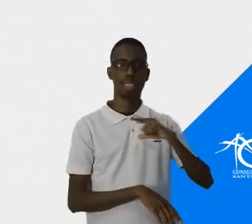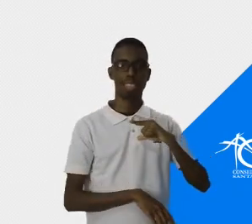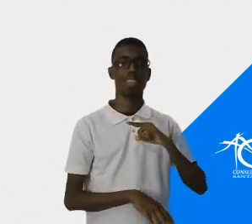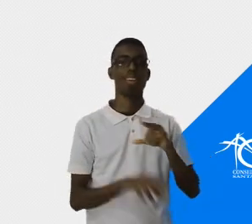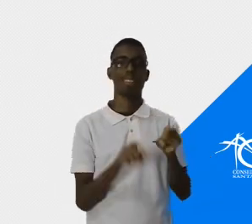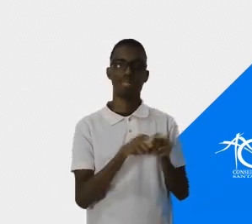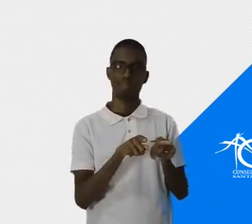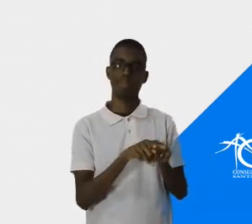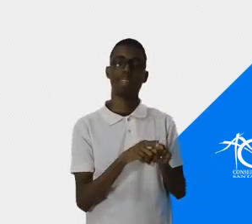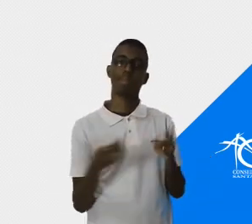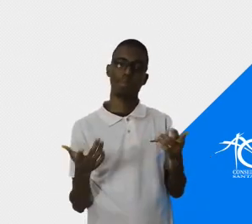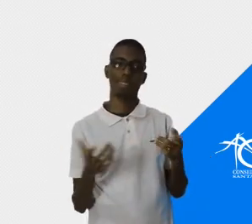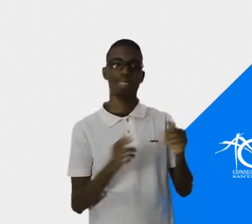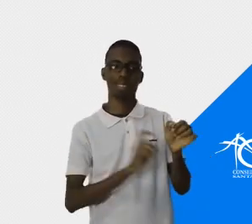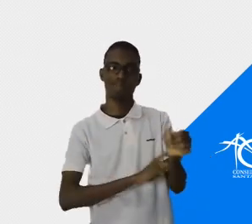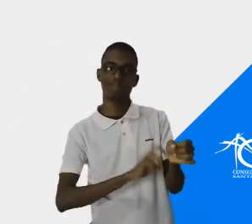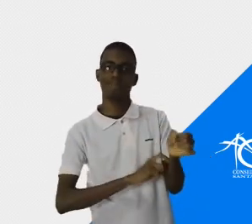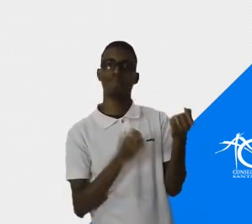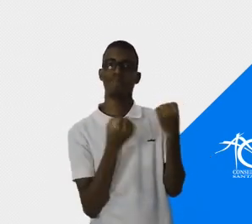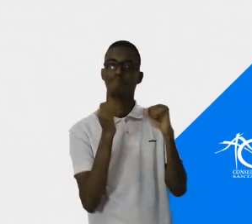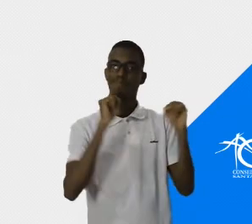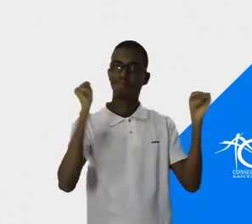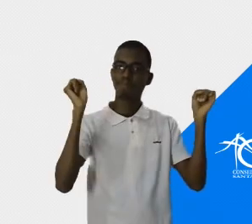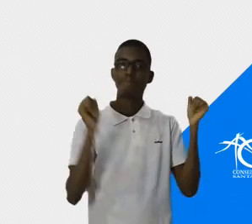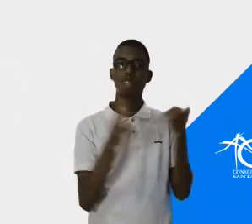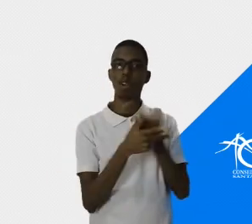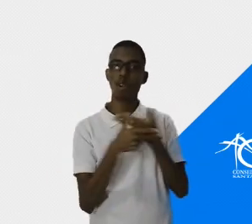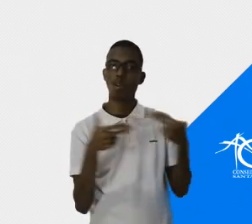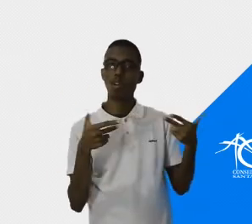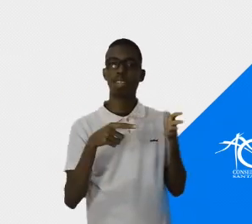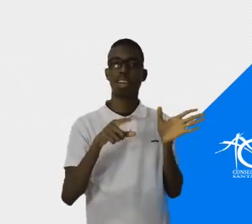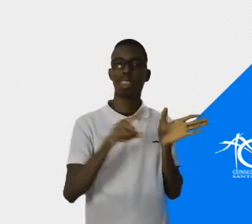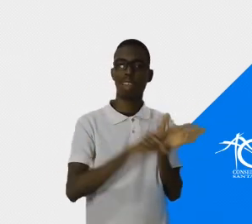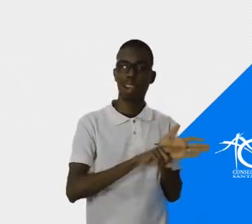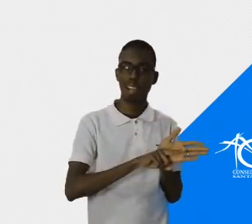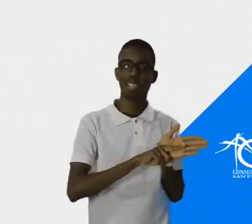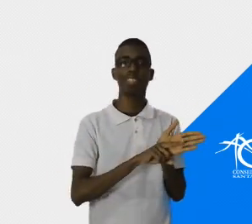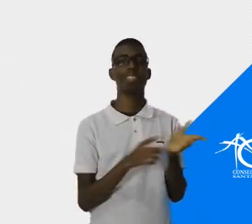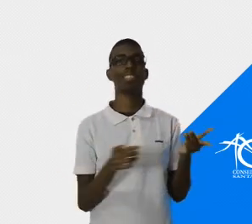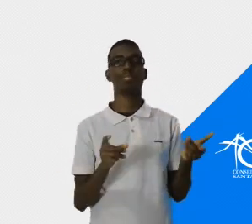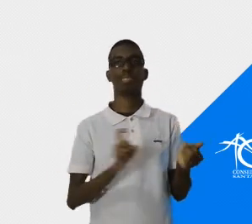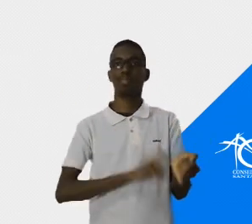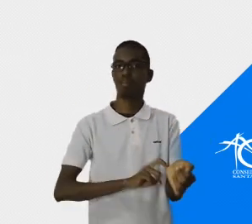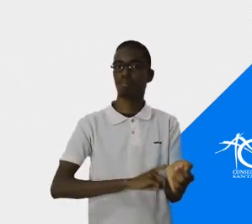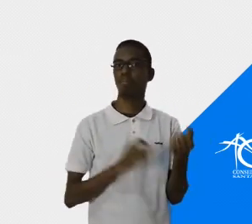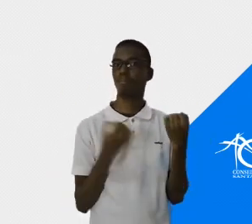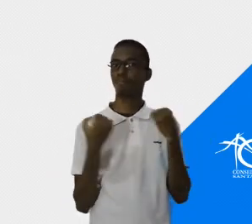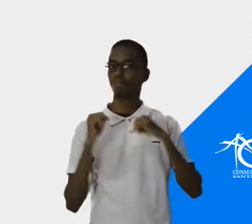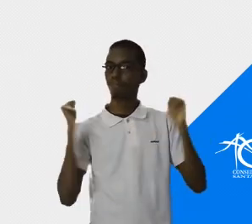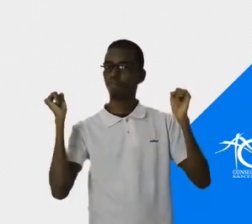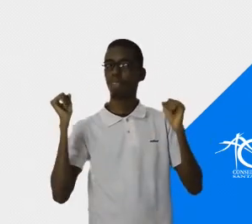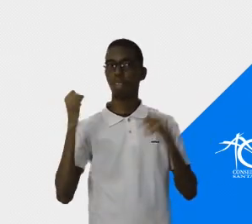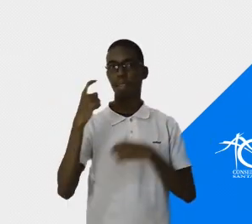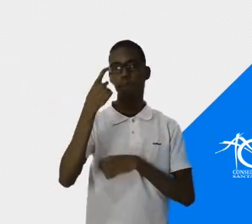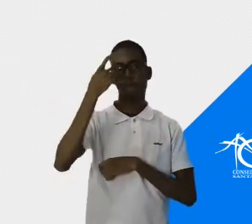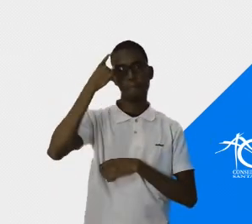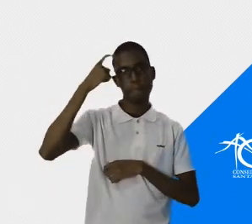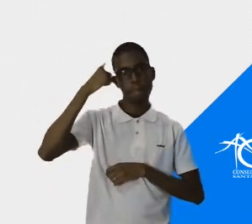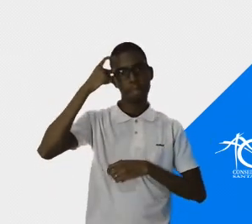repressivas emocionais, reações negativas, emocionais negativas, impulsividade, pensamentos organizados, dificuldade de tomar